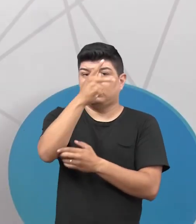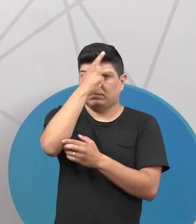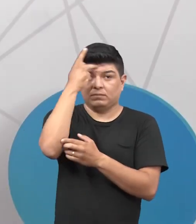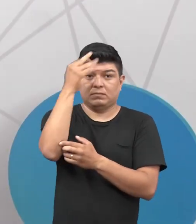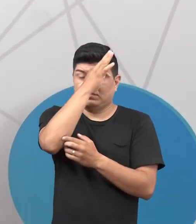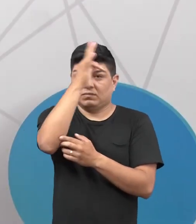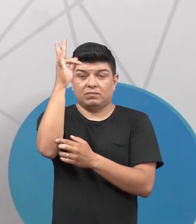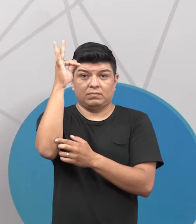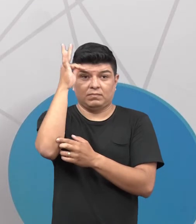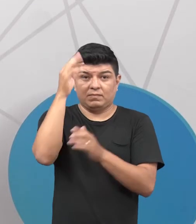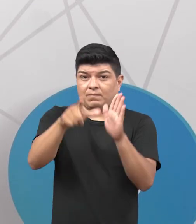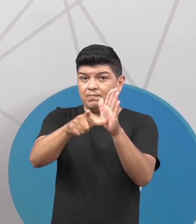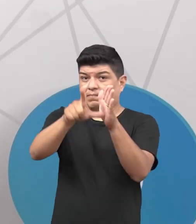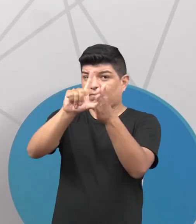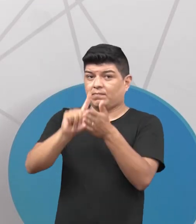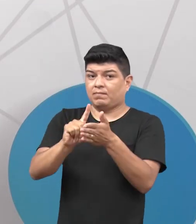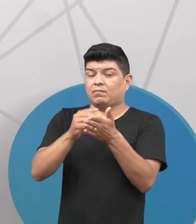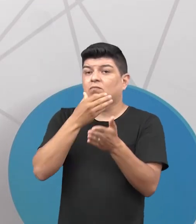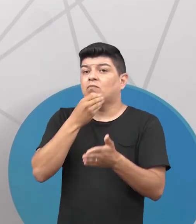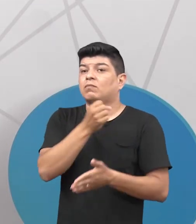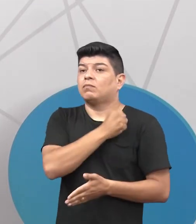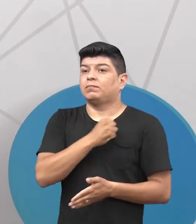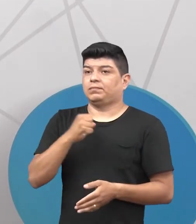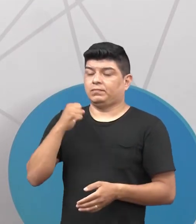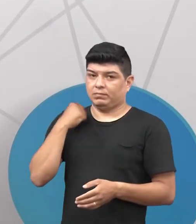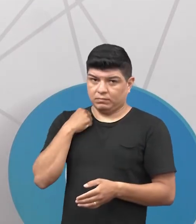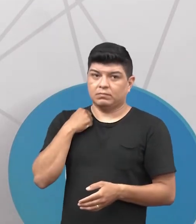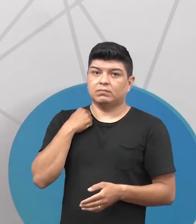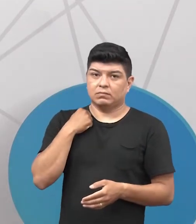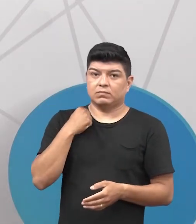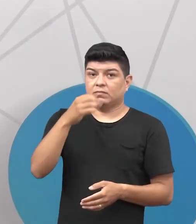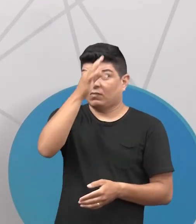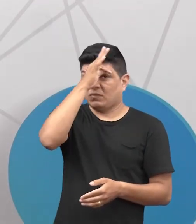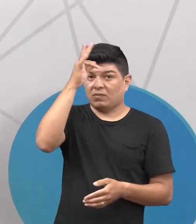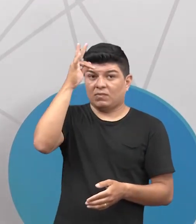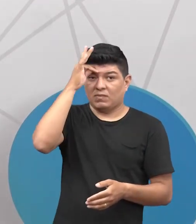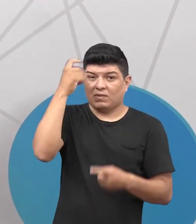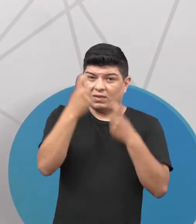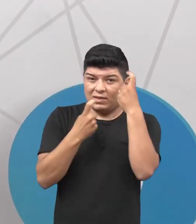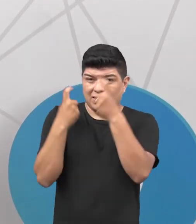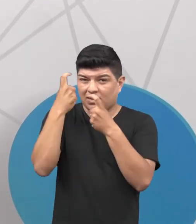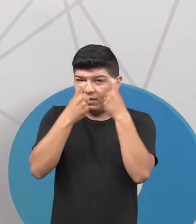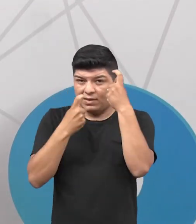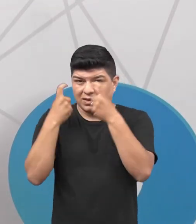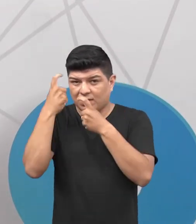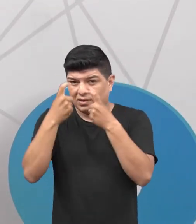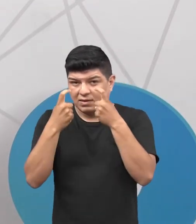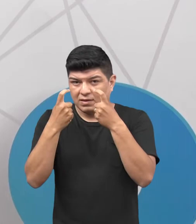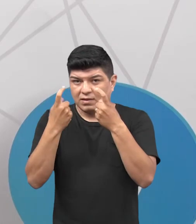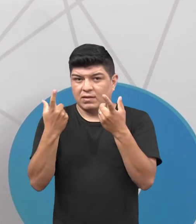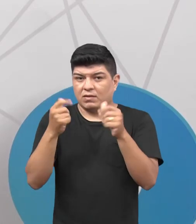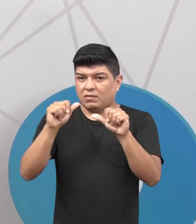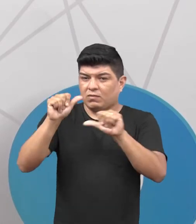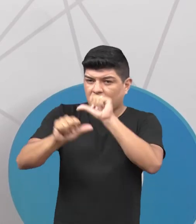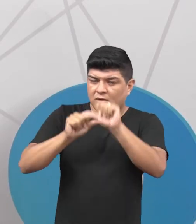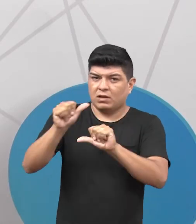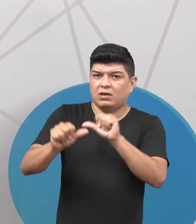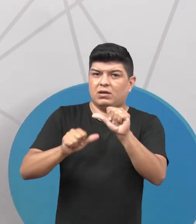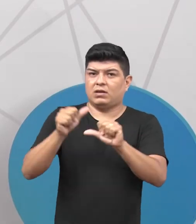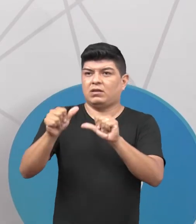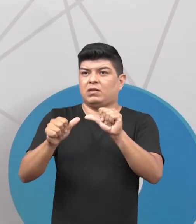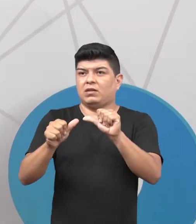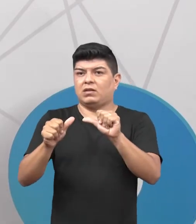vieram anteriormente a Sócrates. Então, são aqueles filósofos que se preocuparam com a arqué da physis, ou seja, que